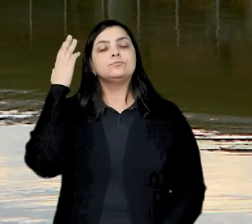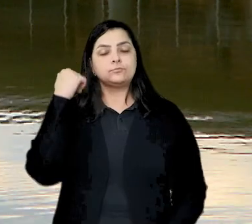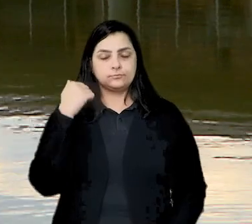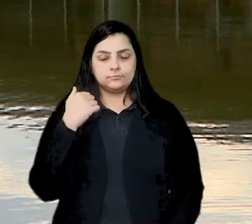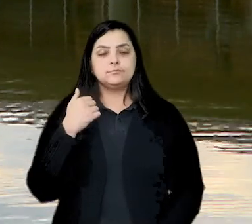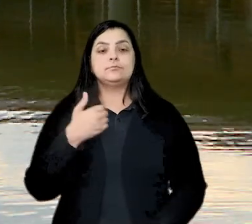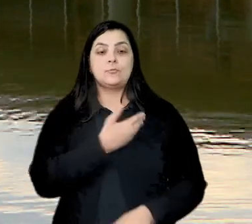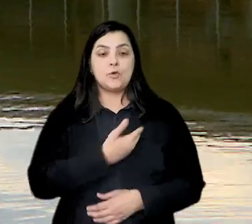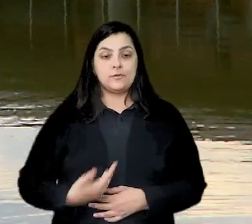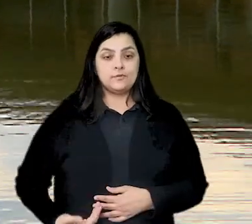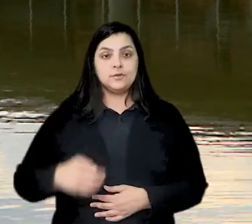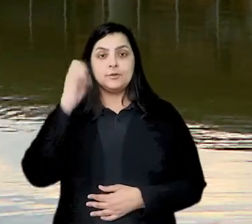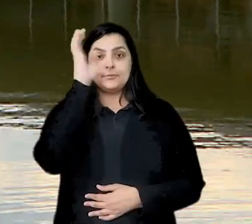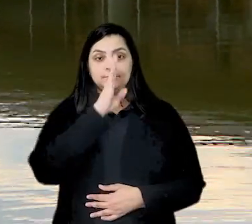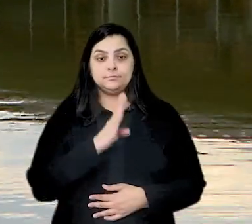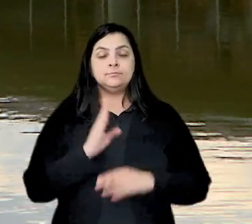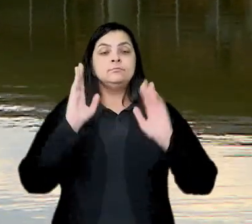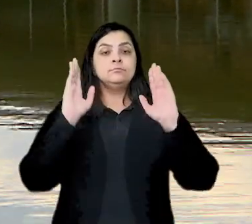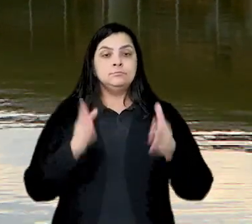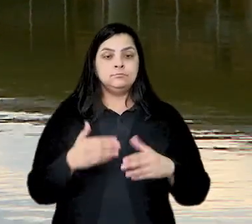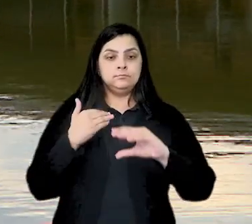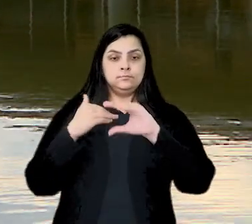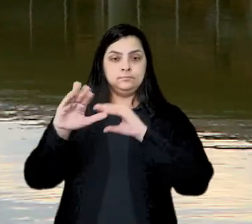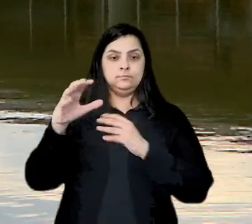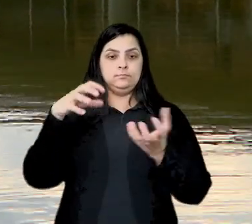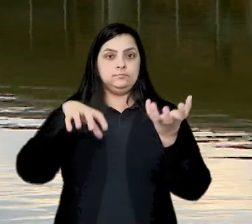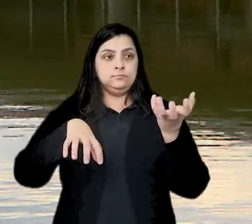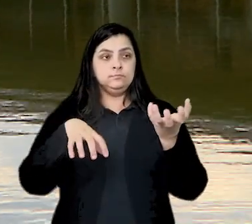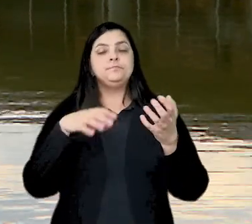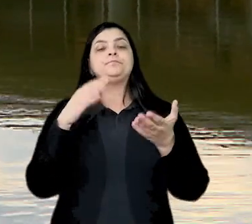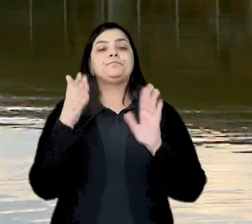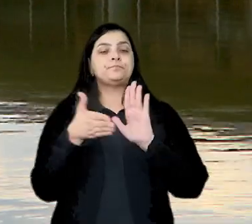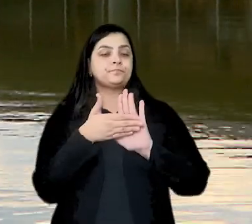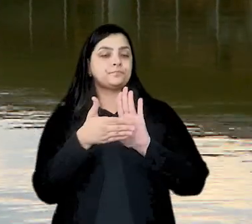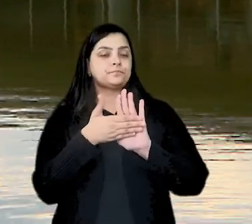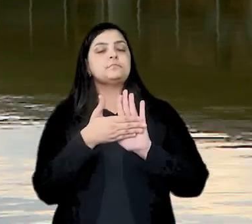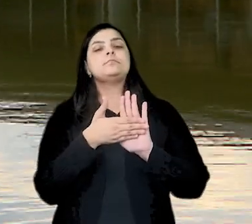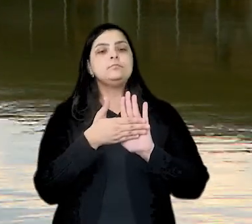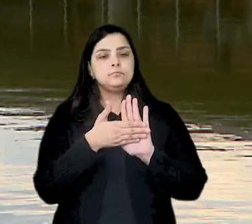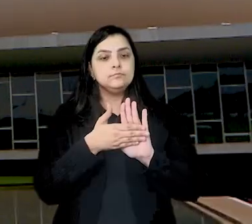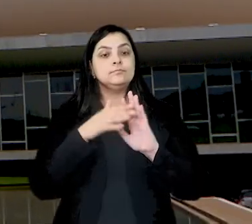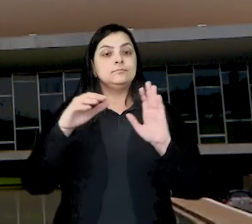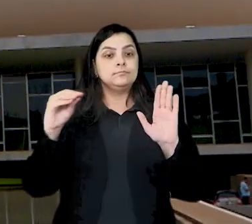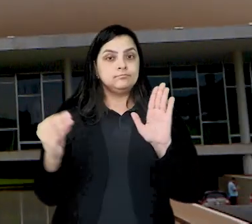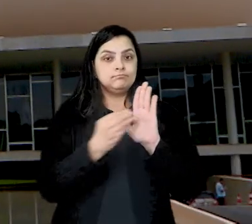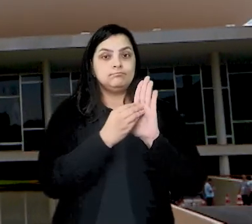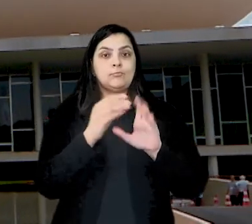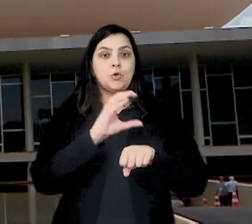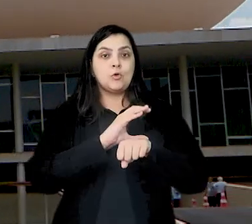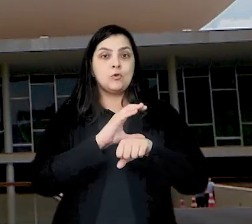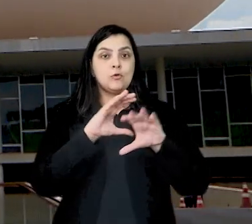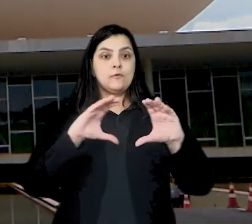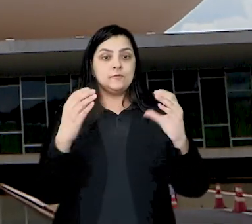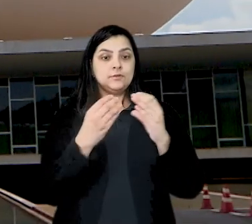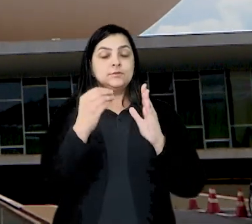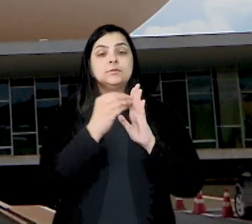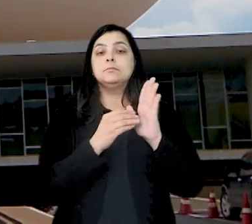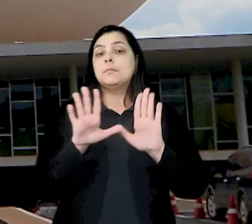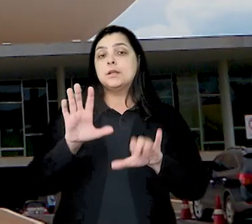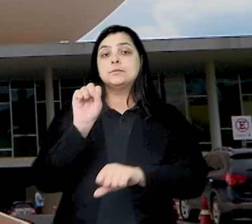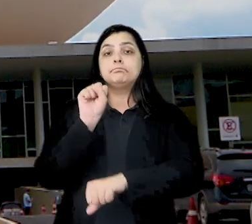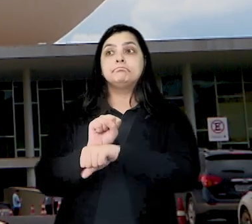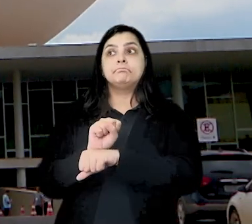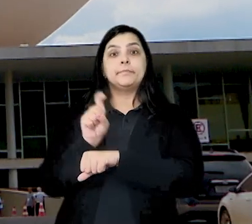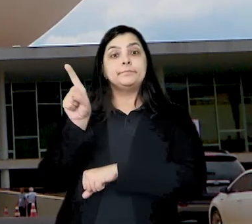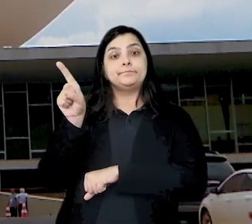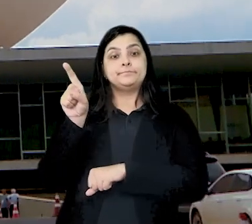Eu sei que o governo brasileiro já enviou para o Congresso a proposta de ratificação dessa convenção, mas